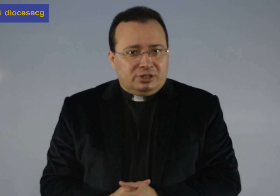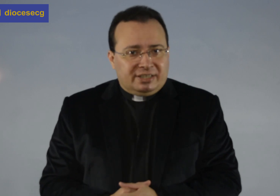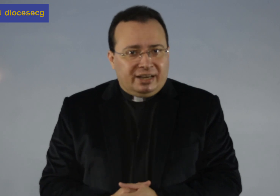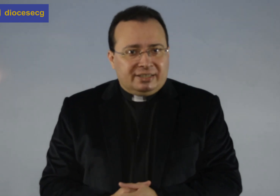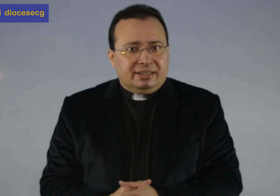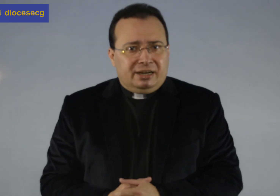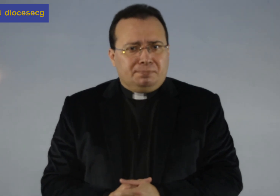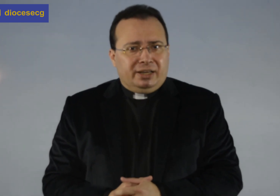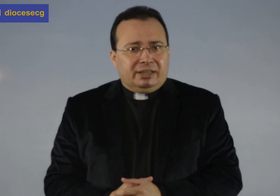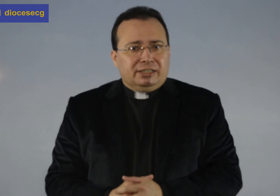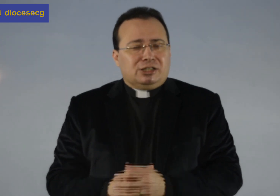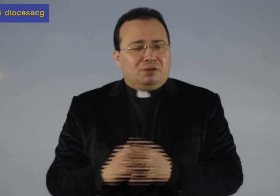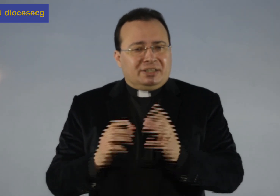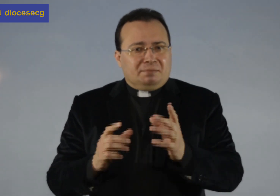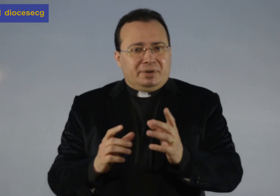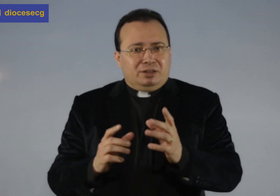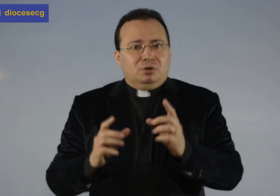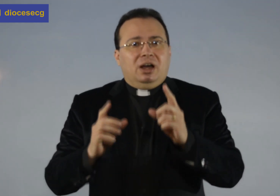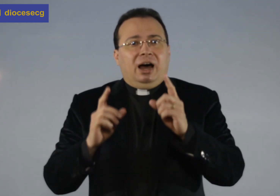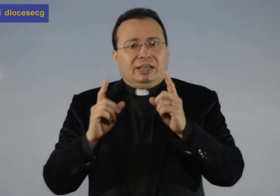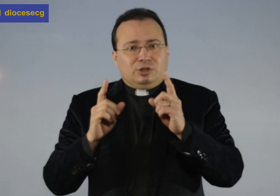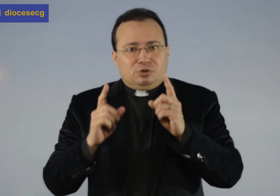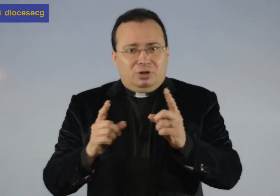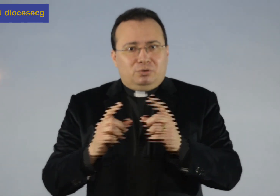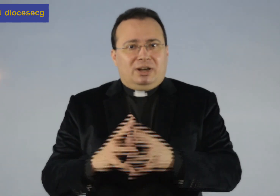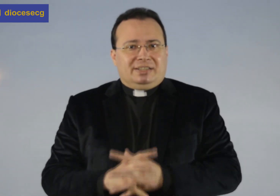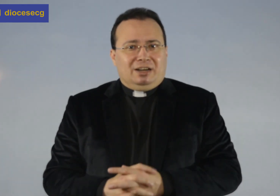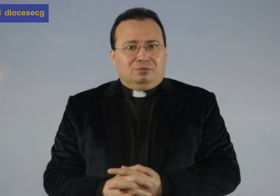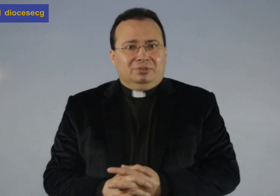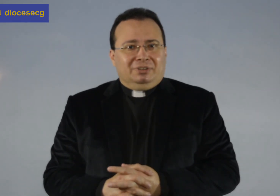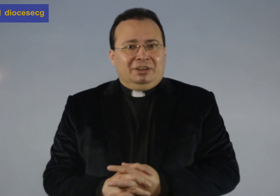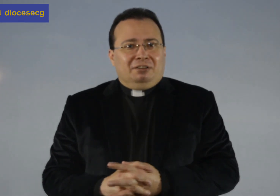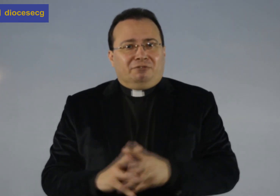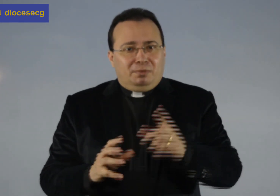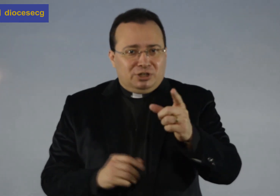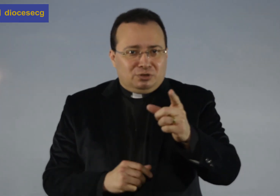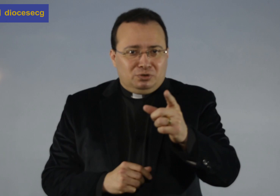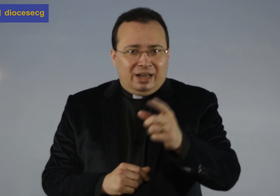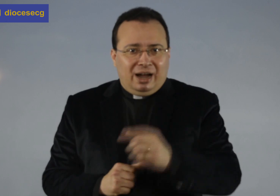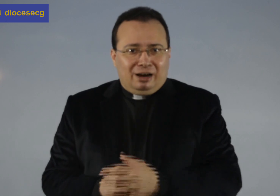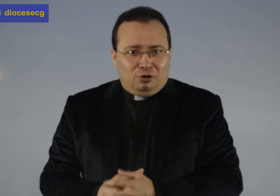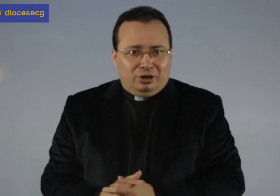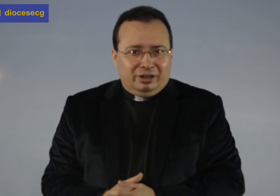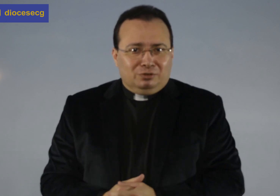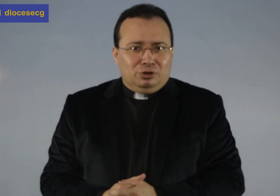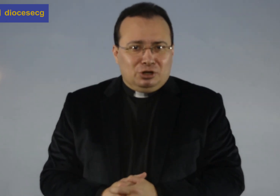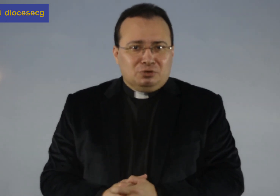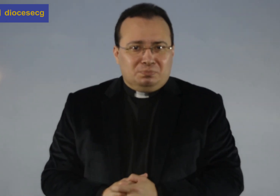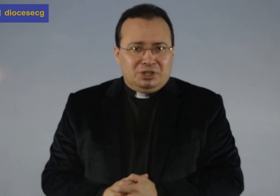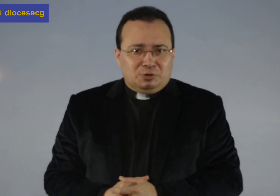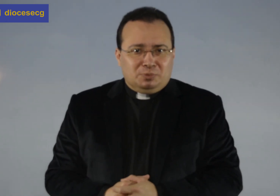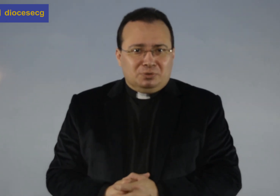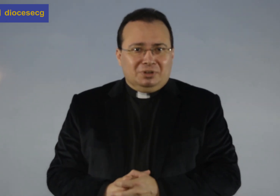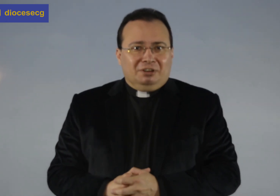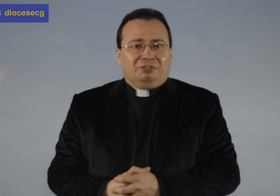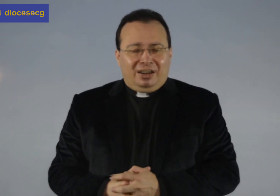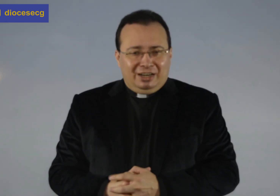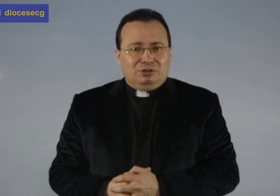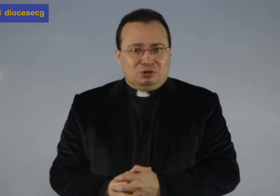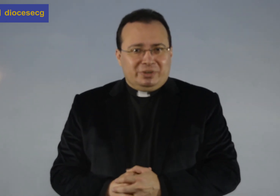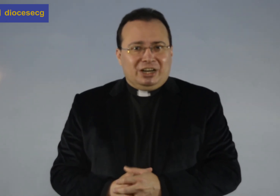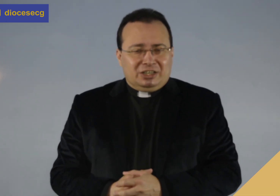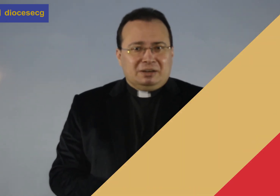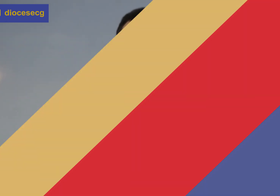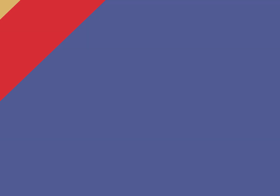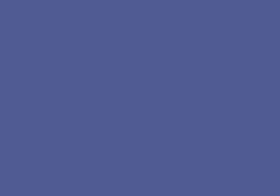da Diocese de Campina Grande estão recebendo a sua doação. Vamos escutar agora o nosso bispo